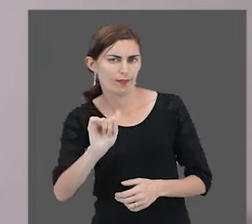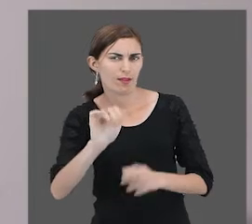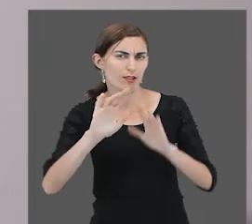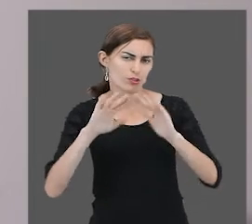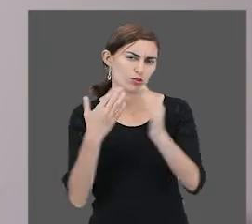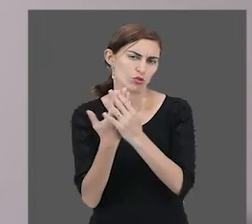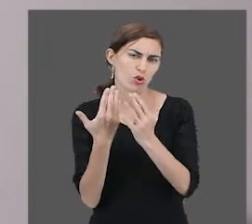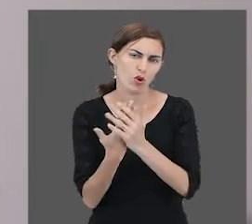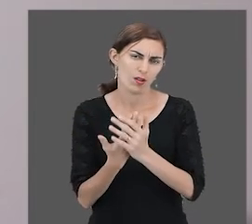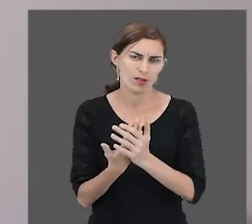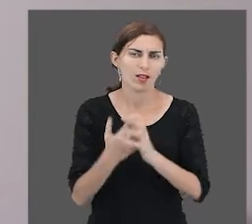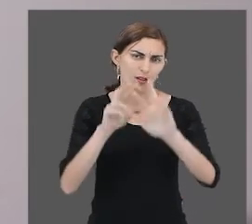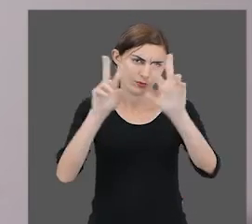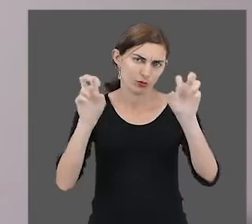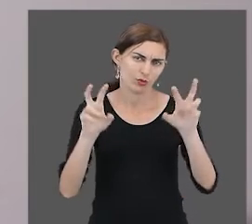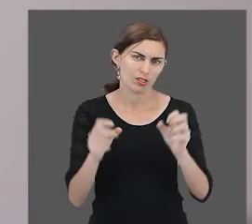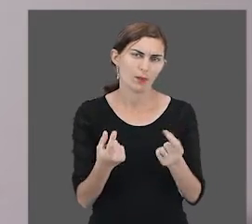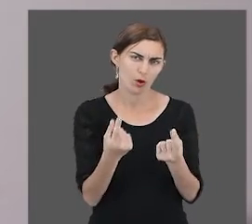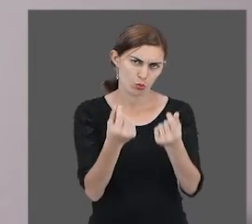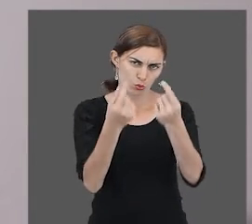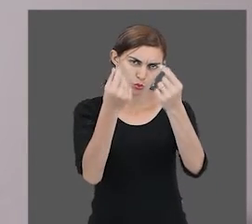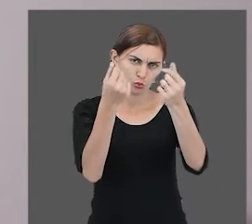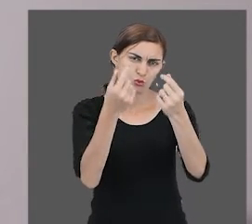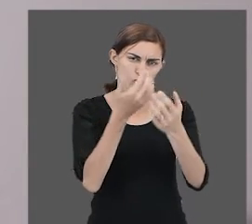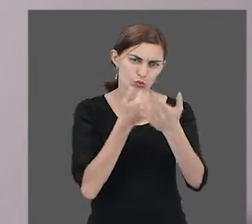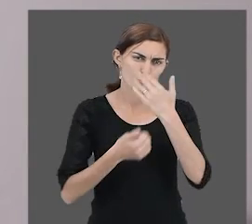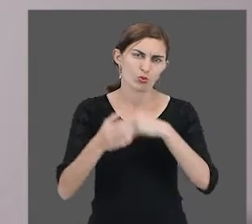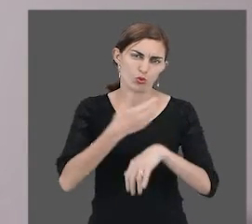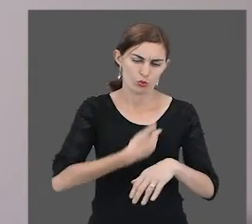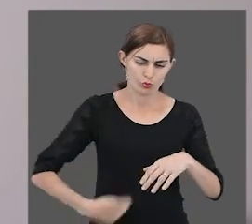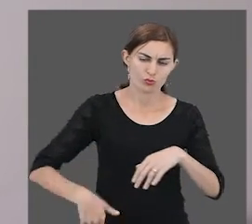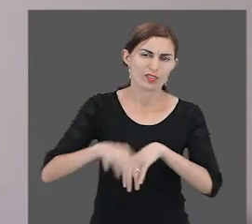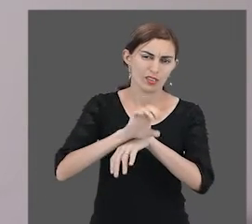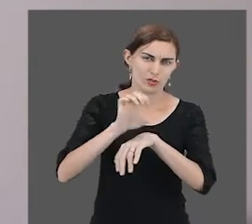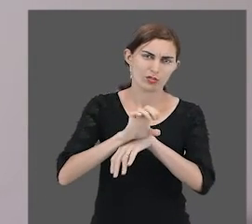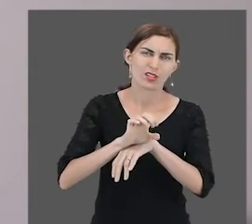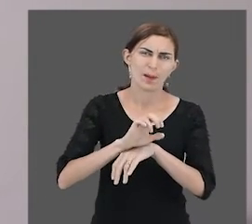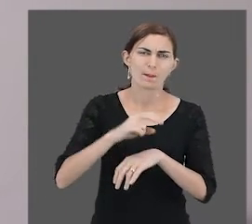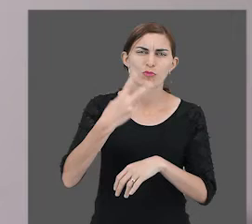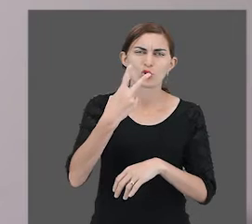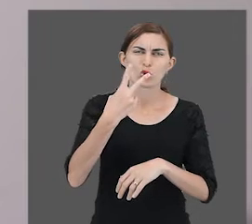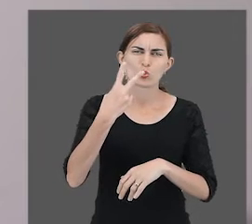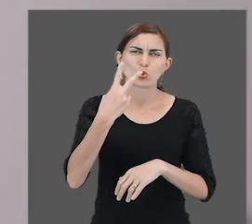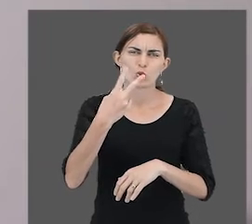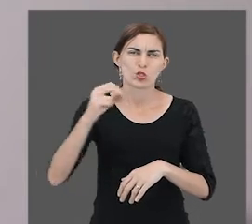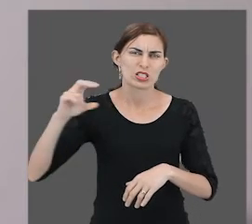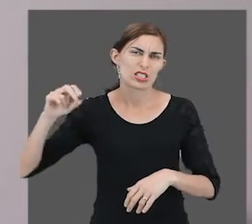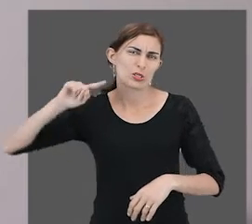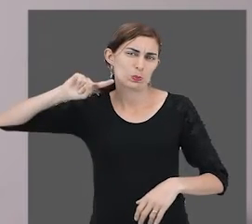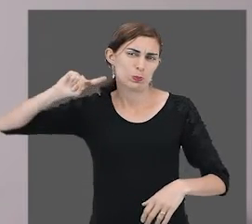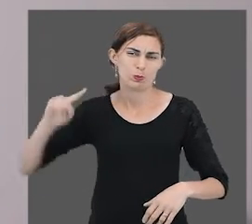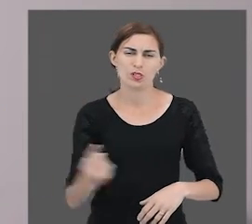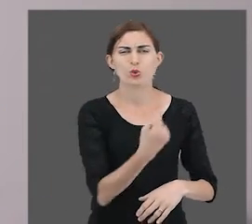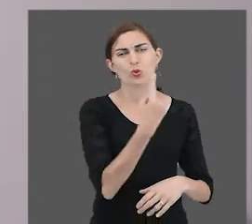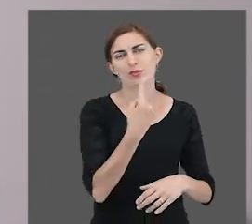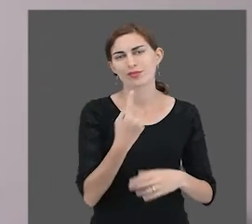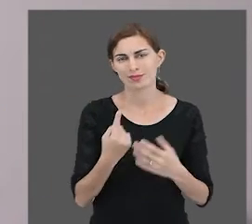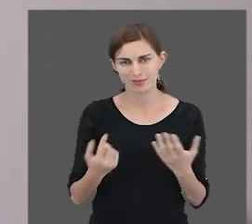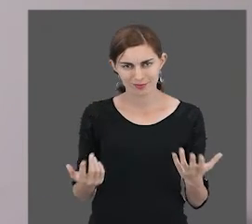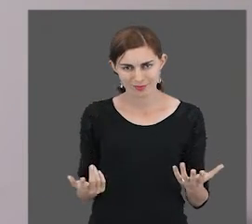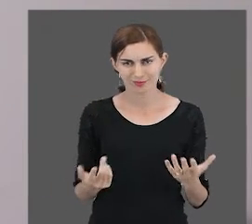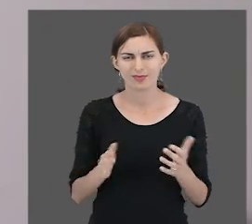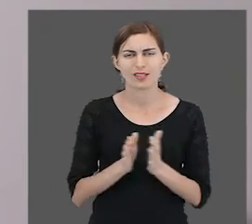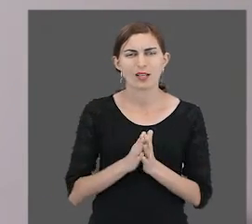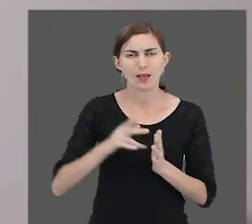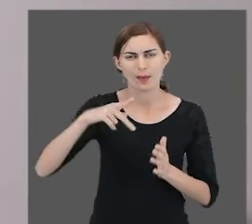amplo. O custo da merenda no governo do estado ultrapassa os 200 milhões, em torno de 240 milhões. E o